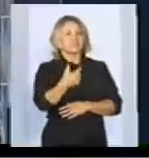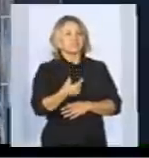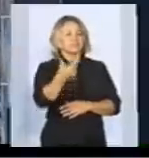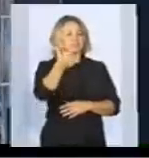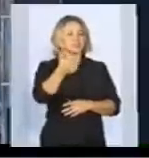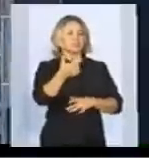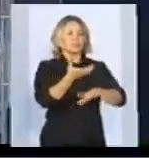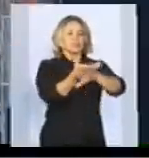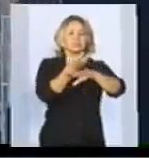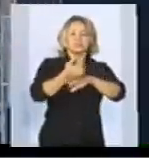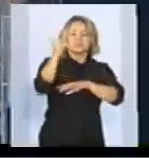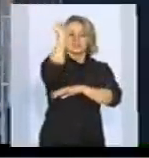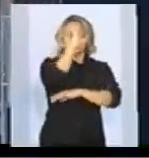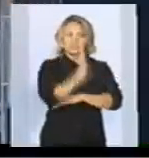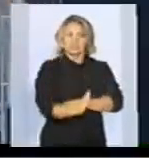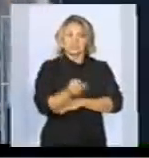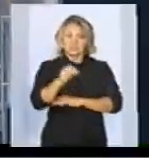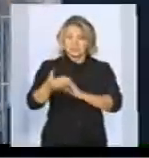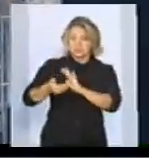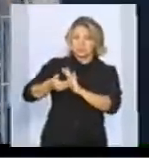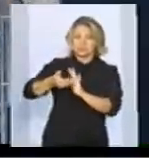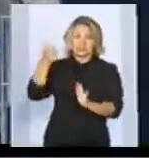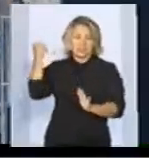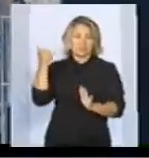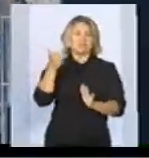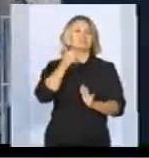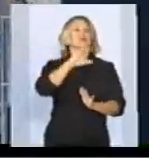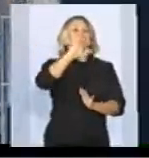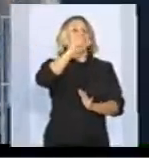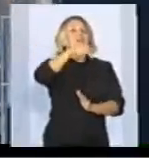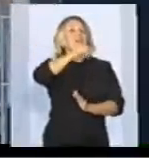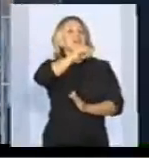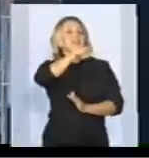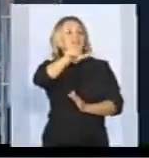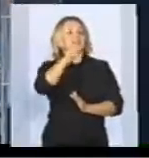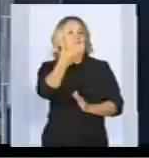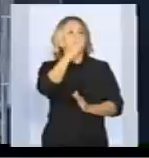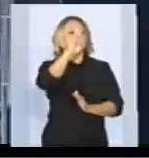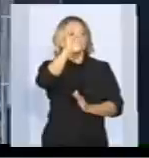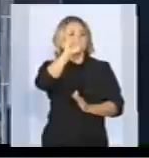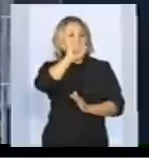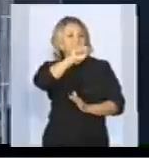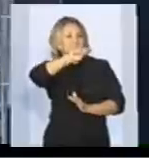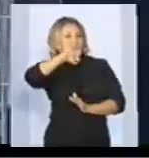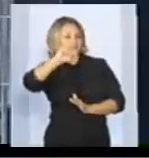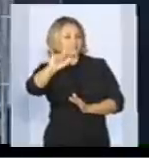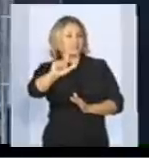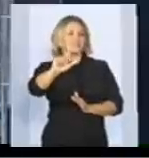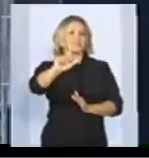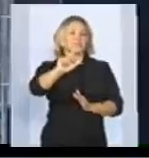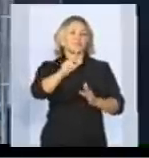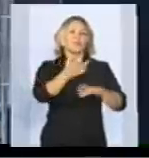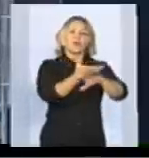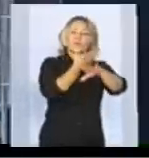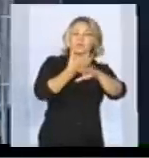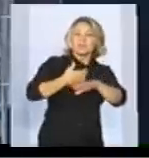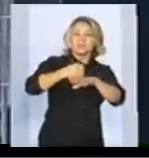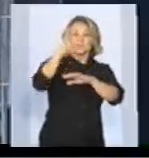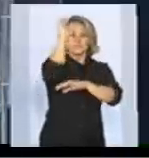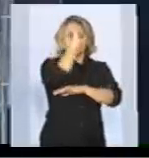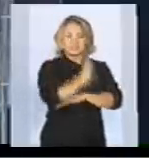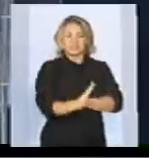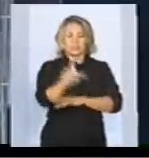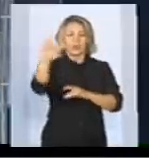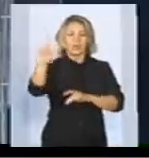nacional se nós excluirmos o canal Brasil dessa tabela o conteúdo nacional que é veiculado nestes canais cai para